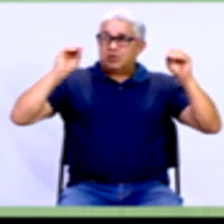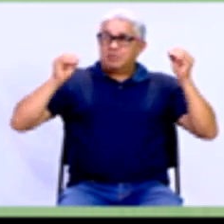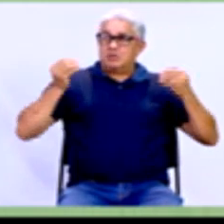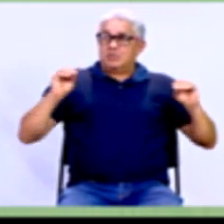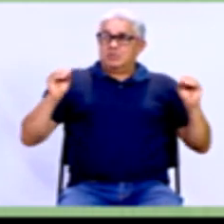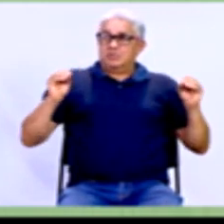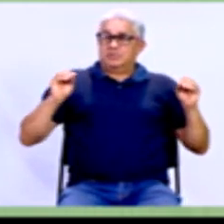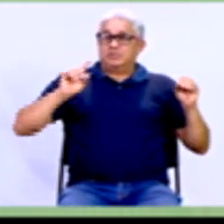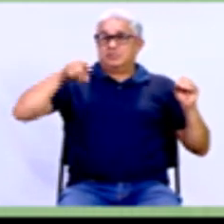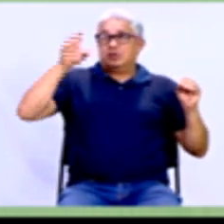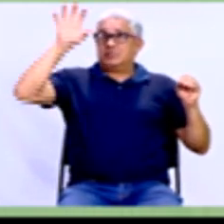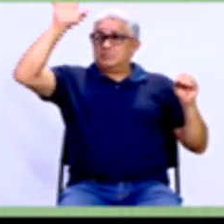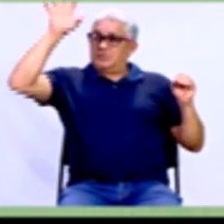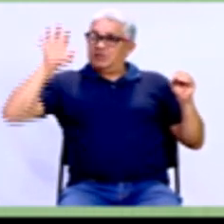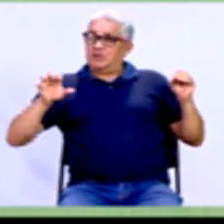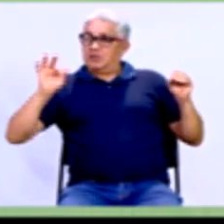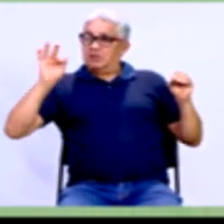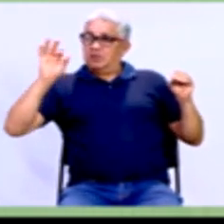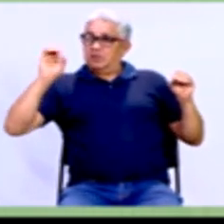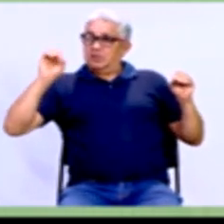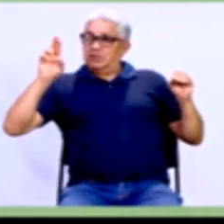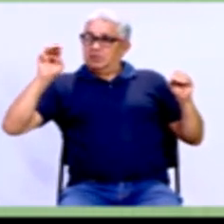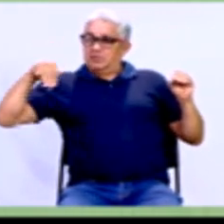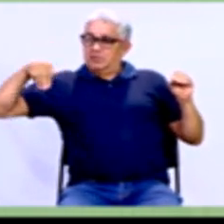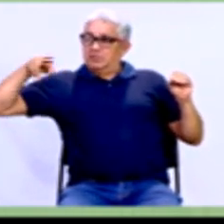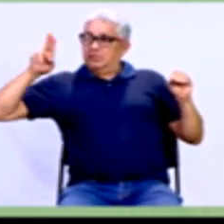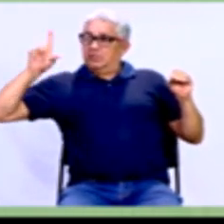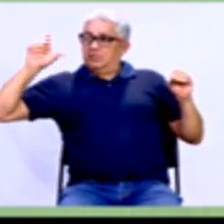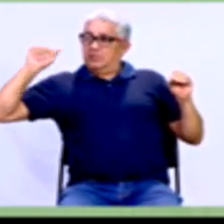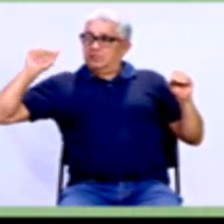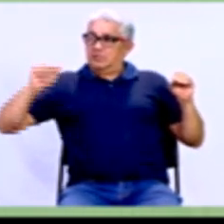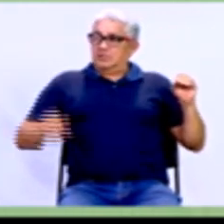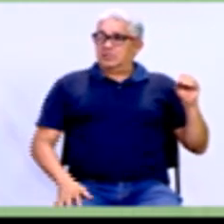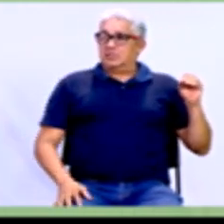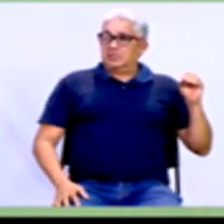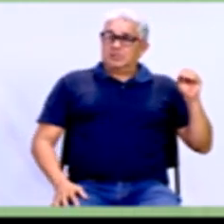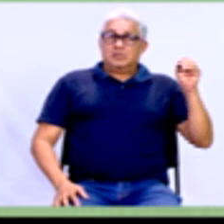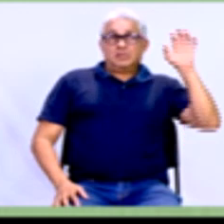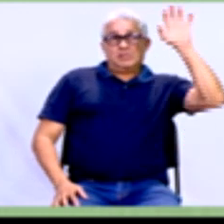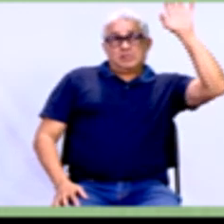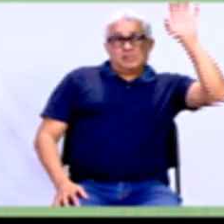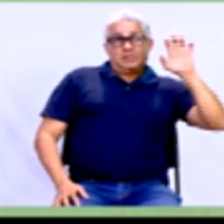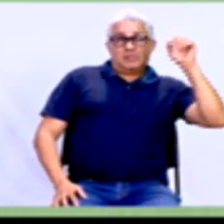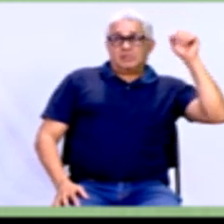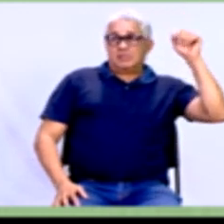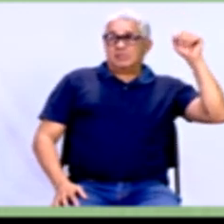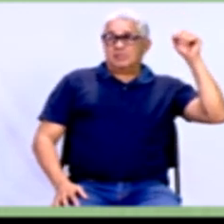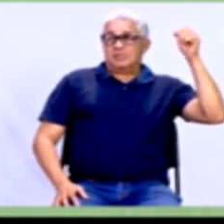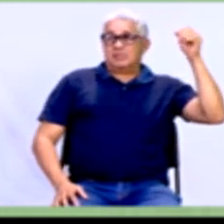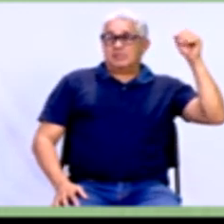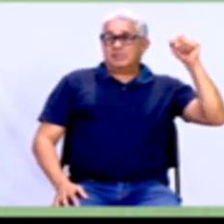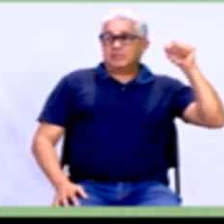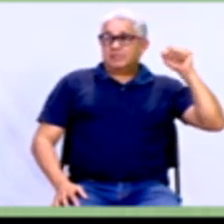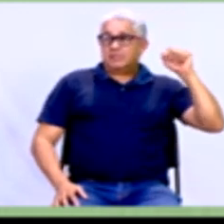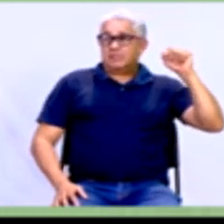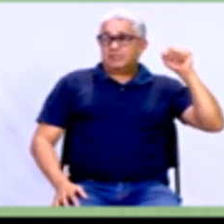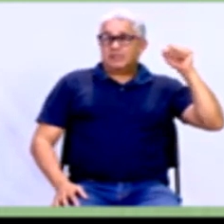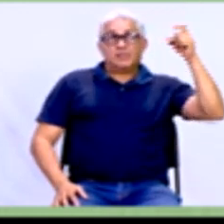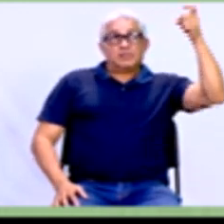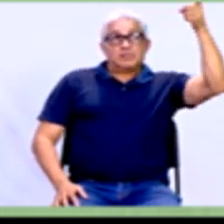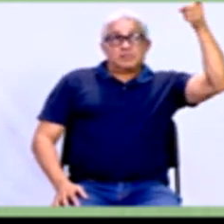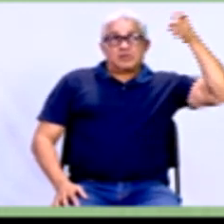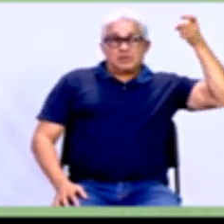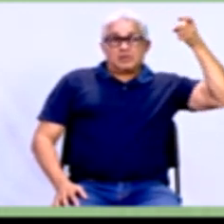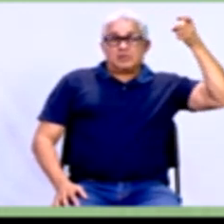lado, a fórmula. Então, o primeiro passo aqui é a gente preencher essa tabela. Aqui a gente tem o nosso X,